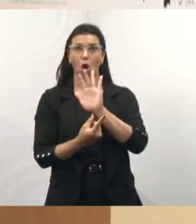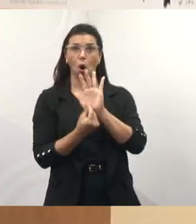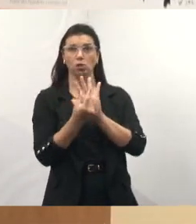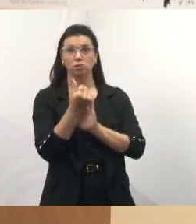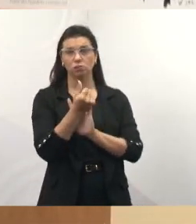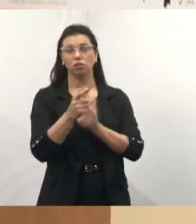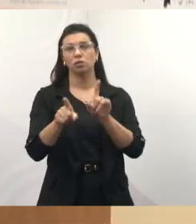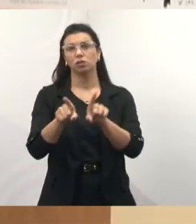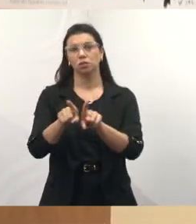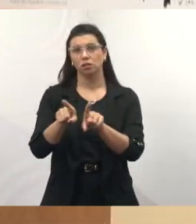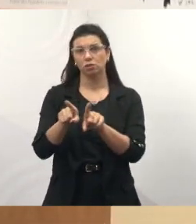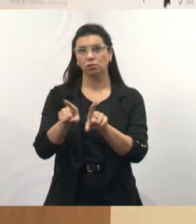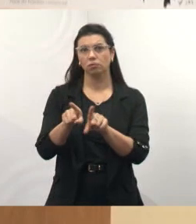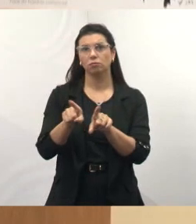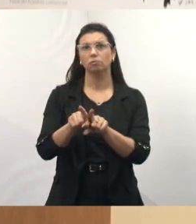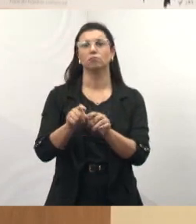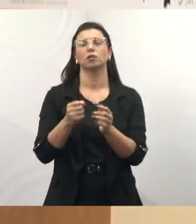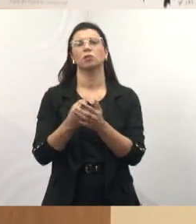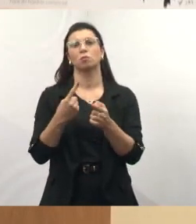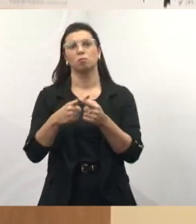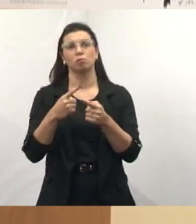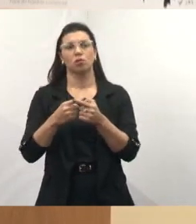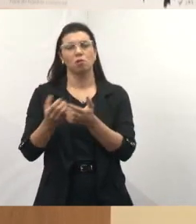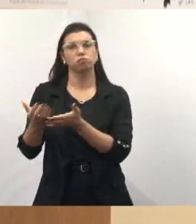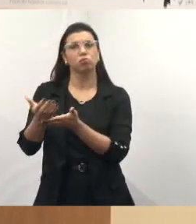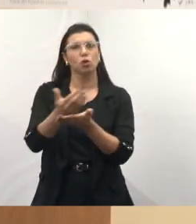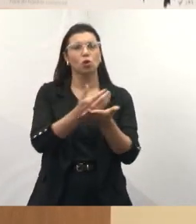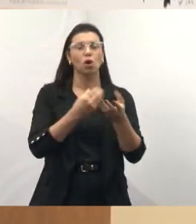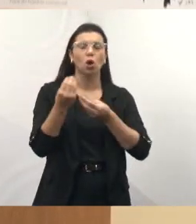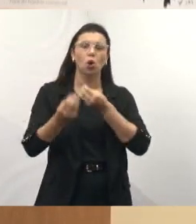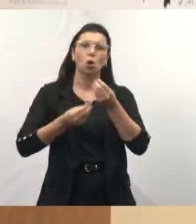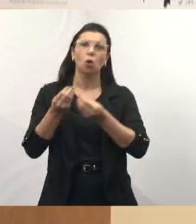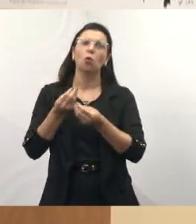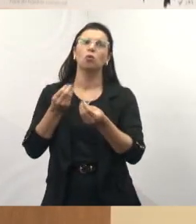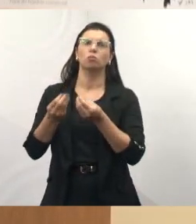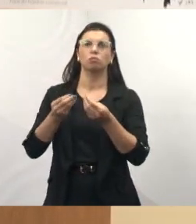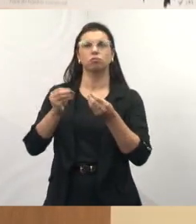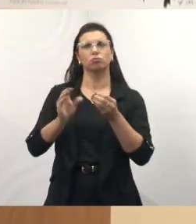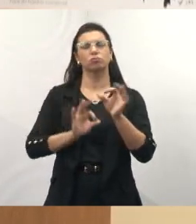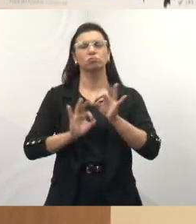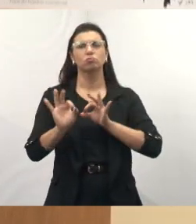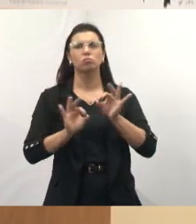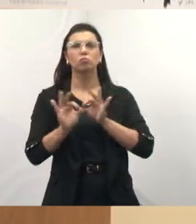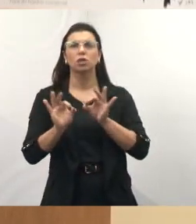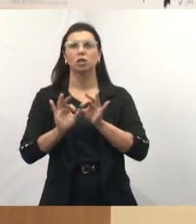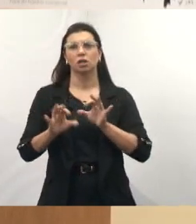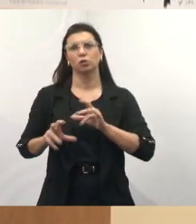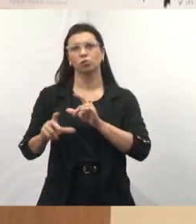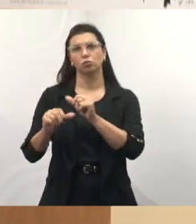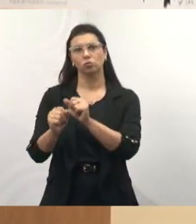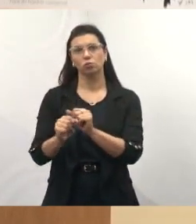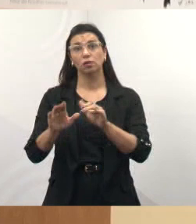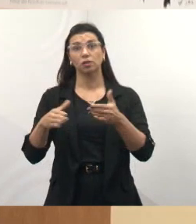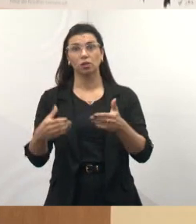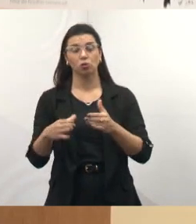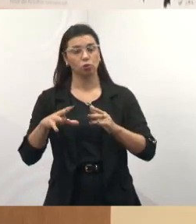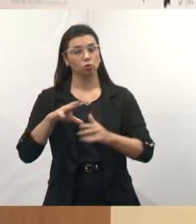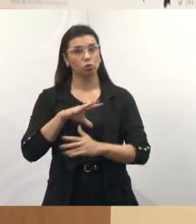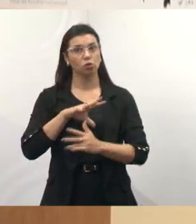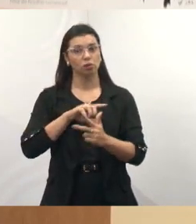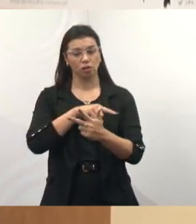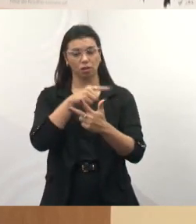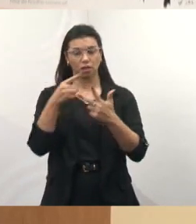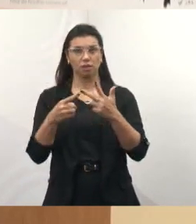metas e quantificar os recursos necessários para que a gente possa implementar. Além da elaboração das leis, a secretaria presidida